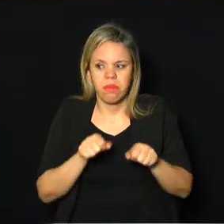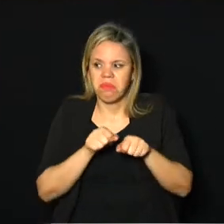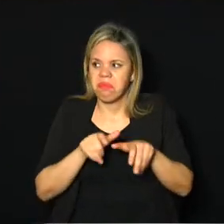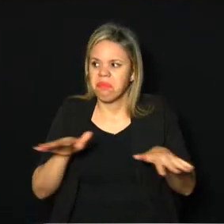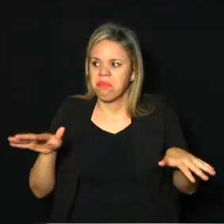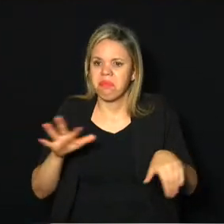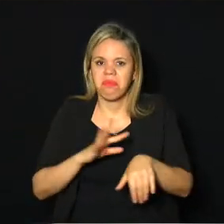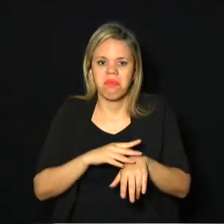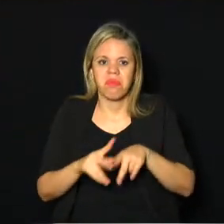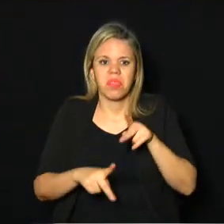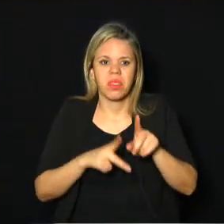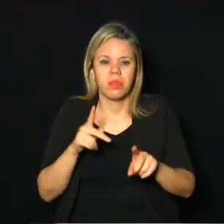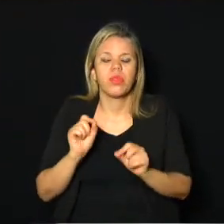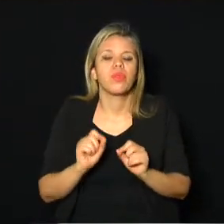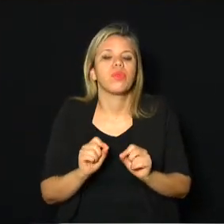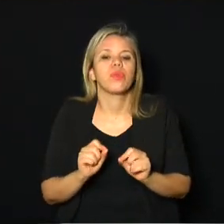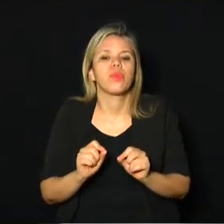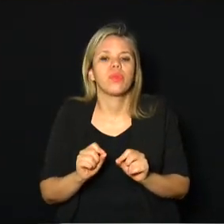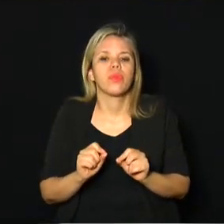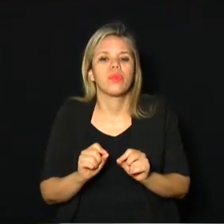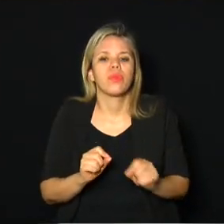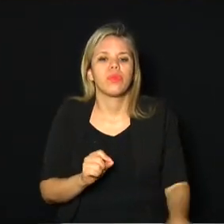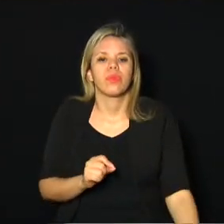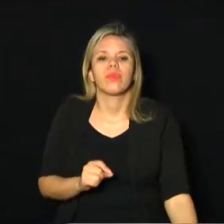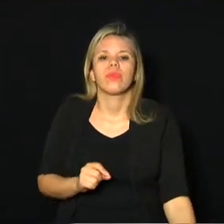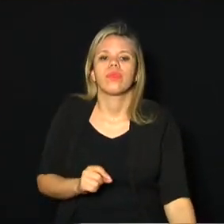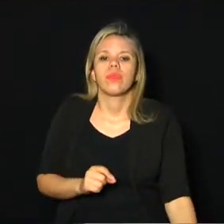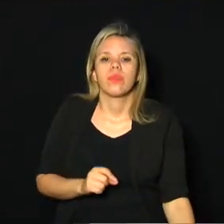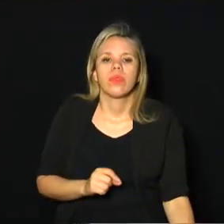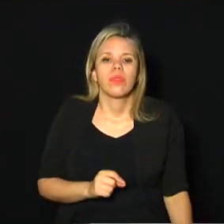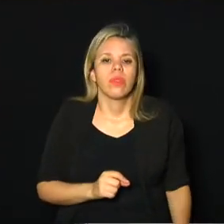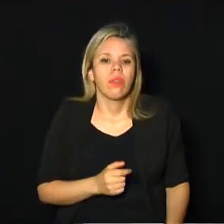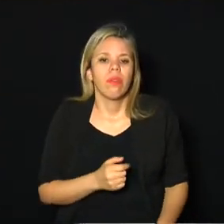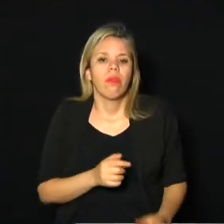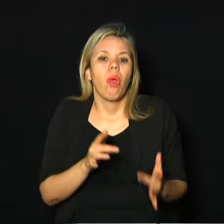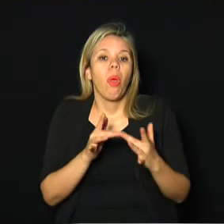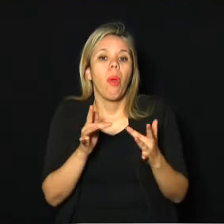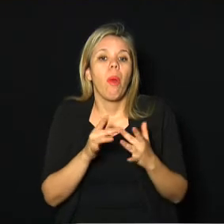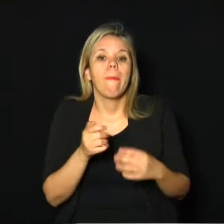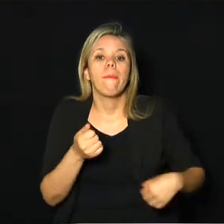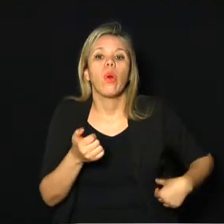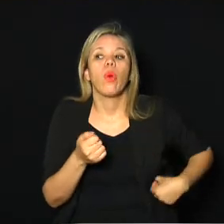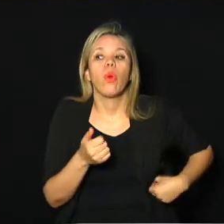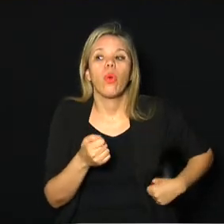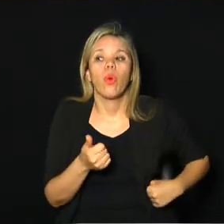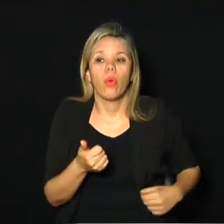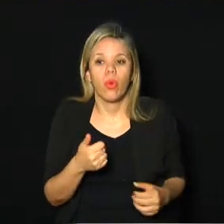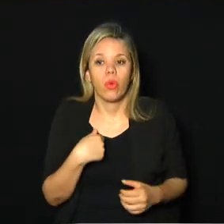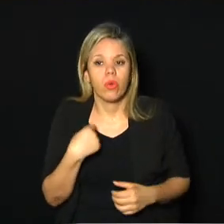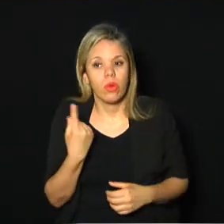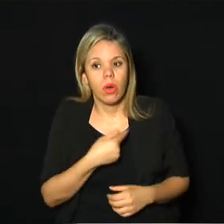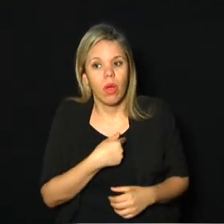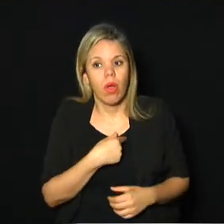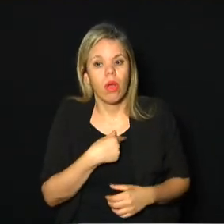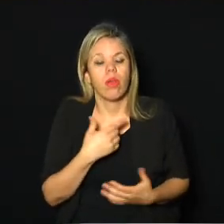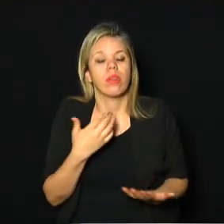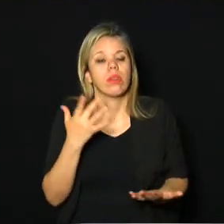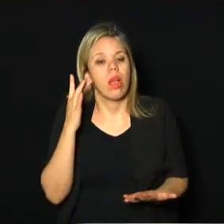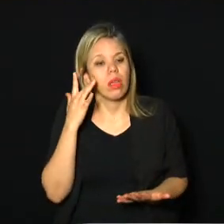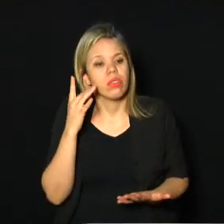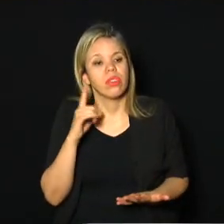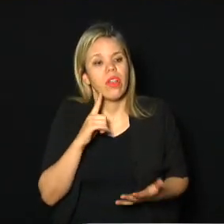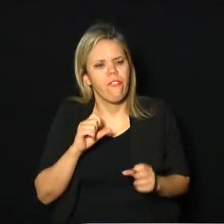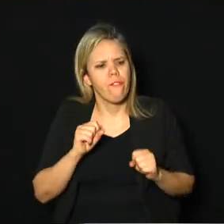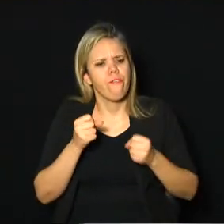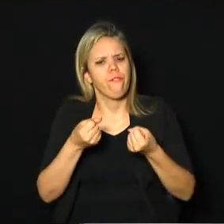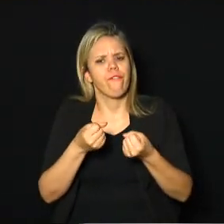as pessoas acabam se falando e se vendo pouco. Eu acho que nós temos que reforçar muito